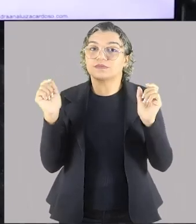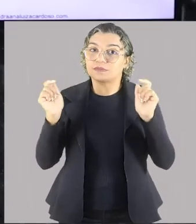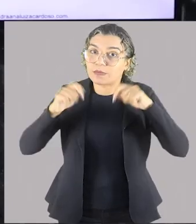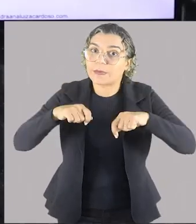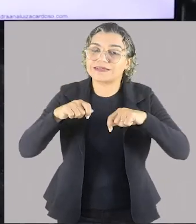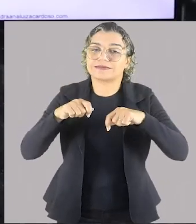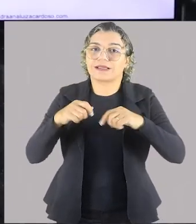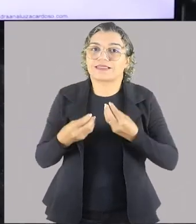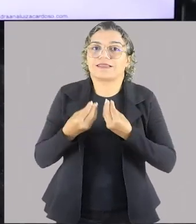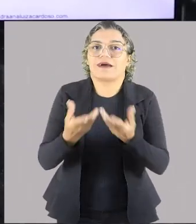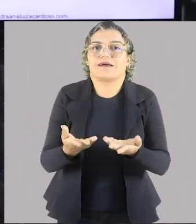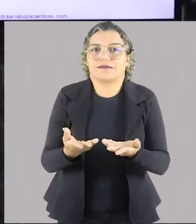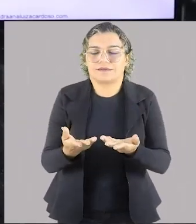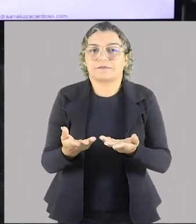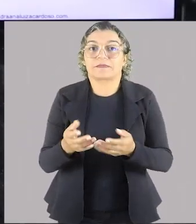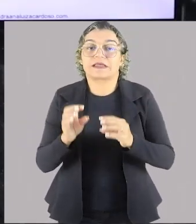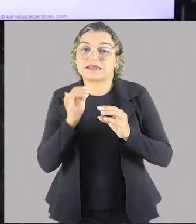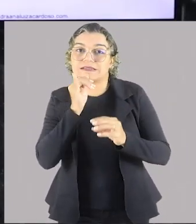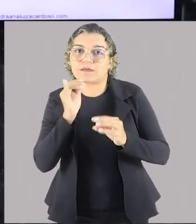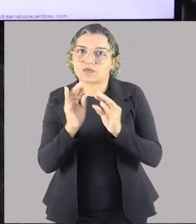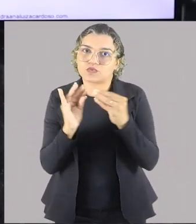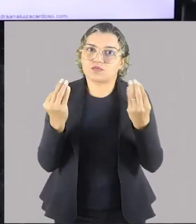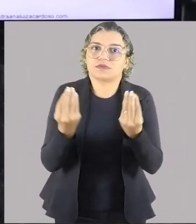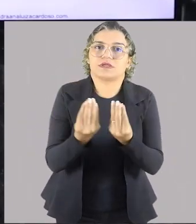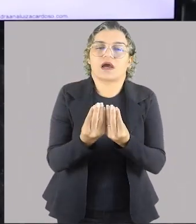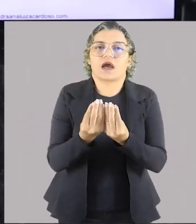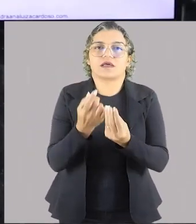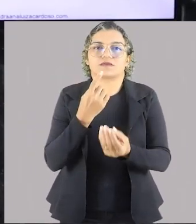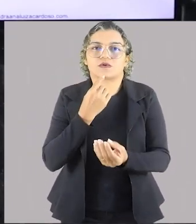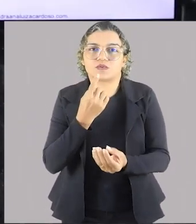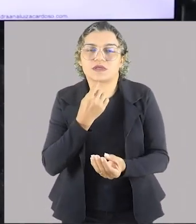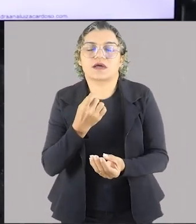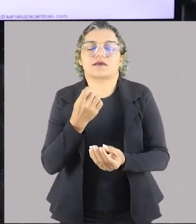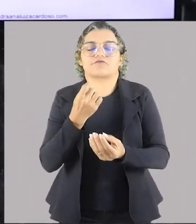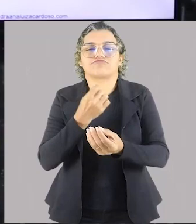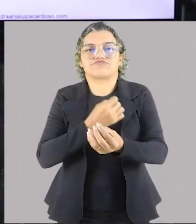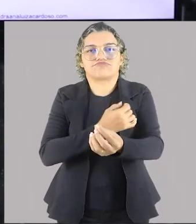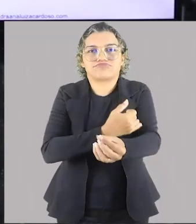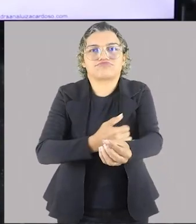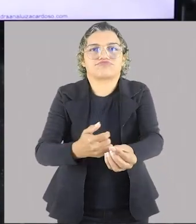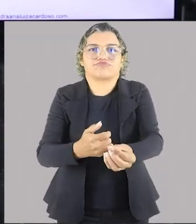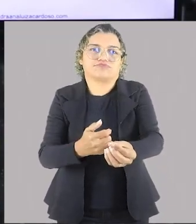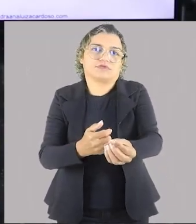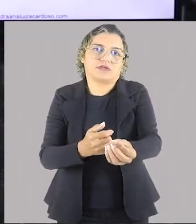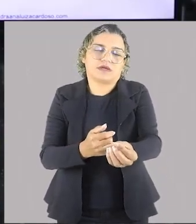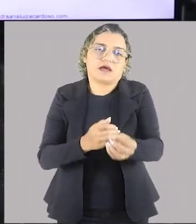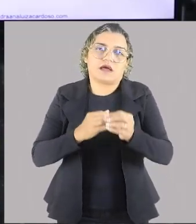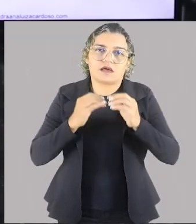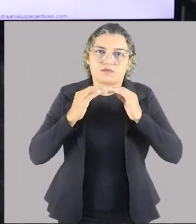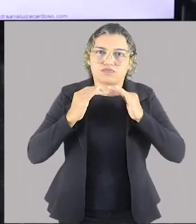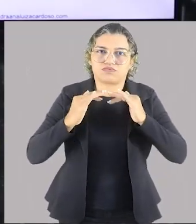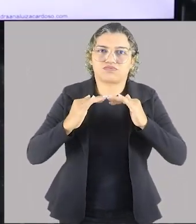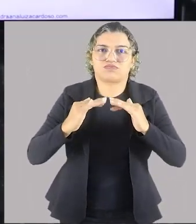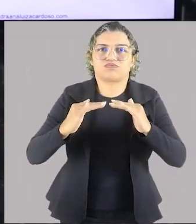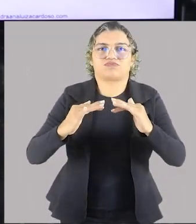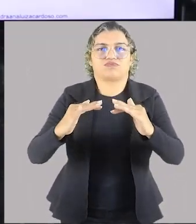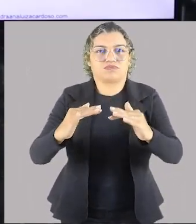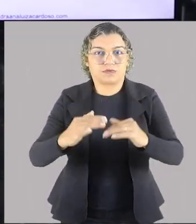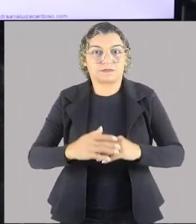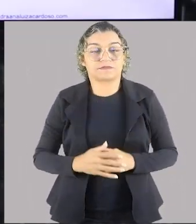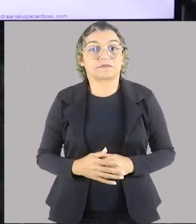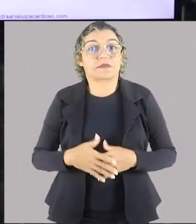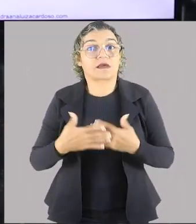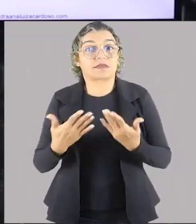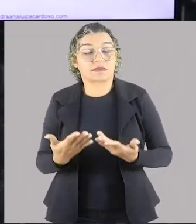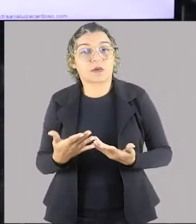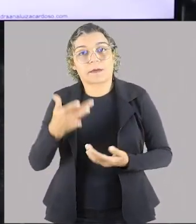esses agentes, tá? Fazendo com que os agentes vasoconstritores eles sejam suprimidos.